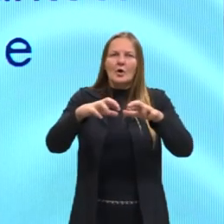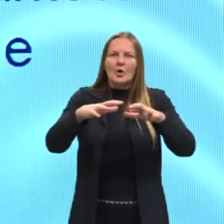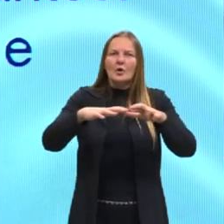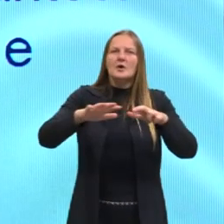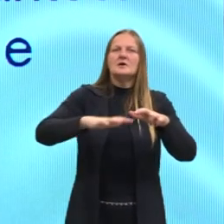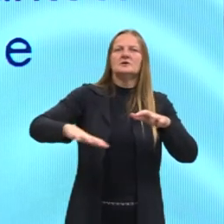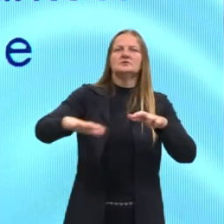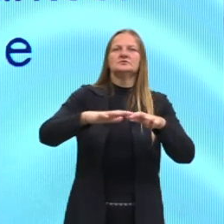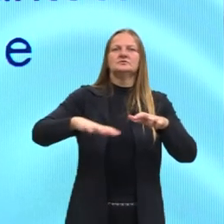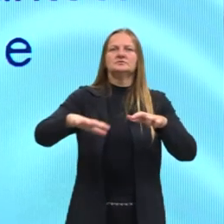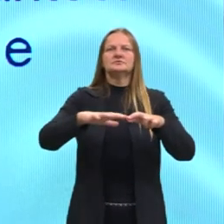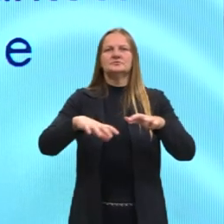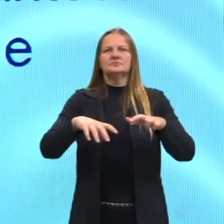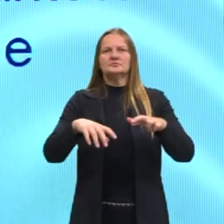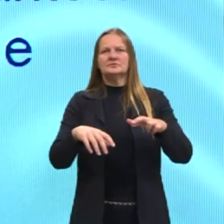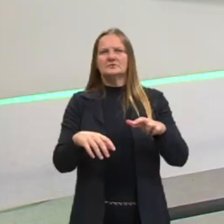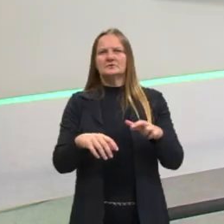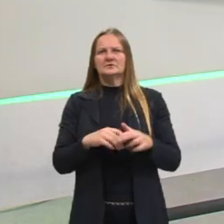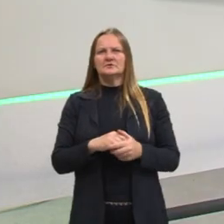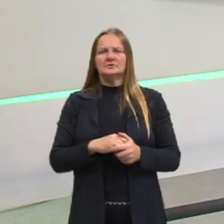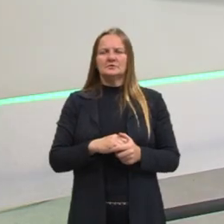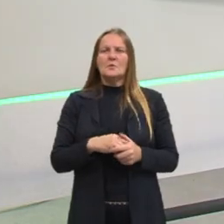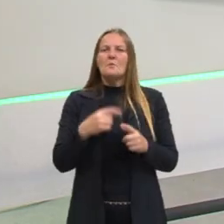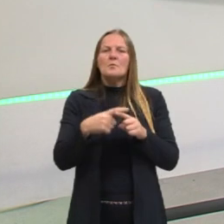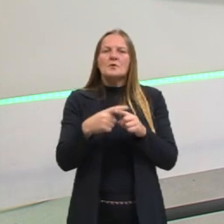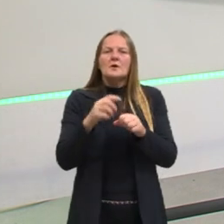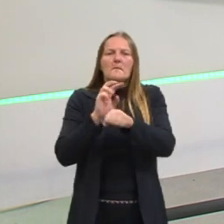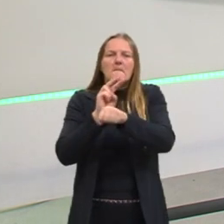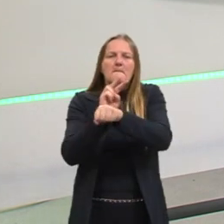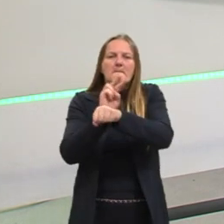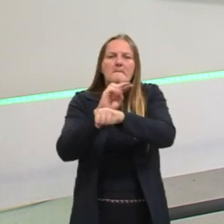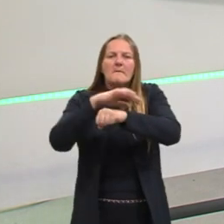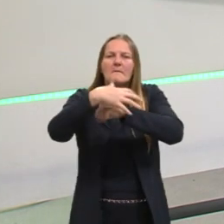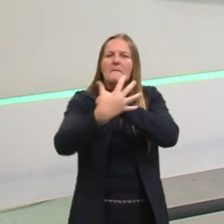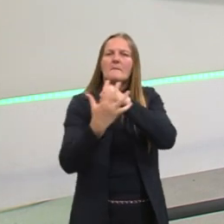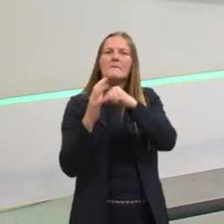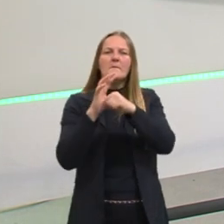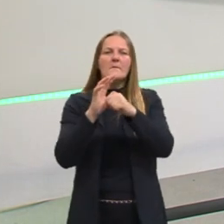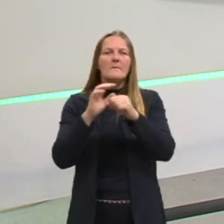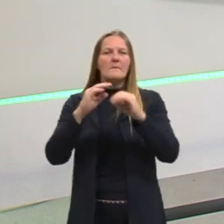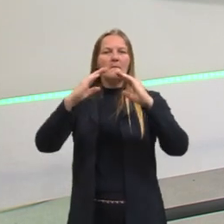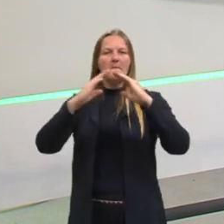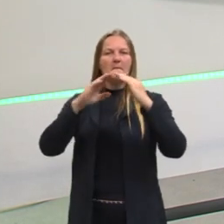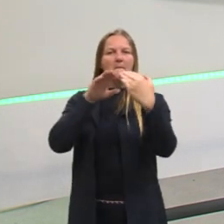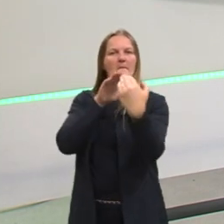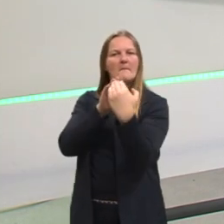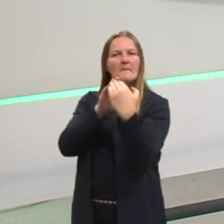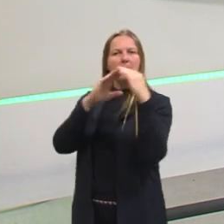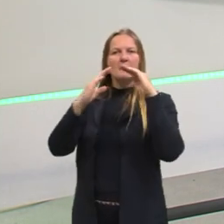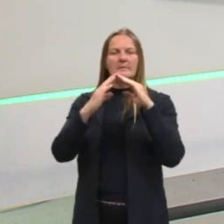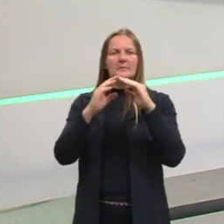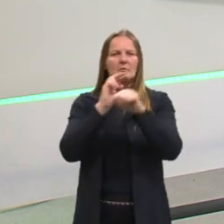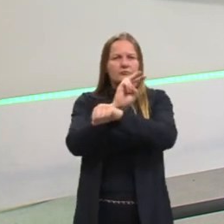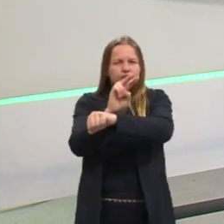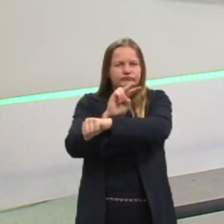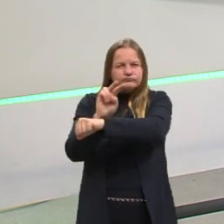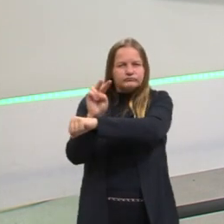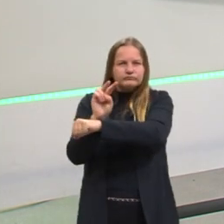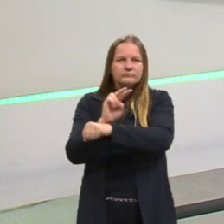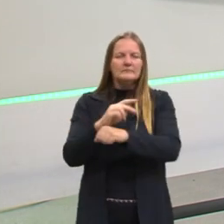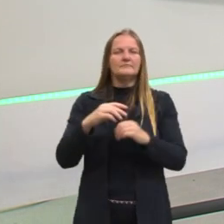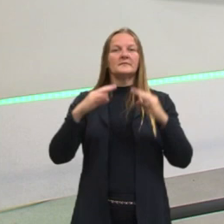região deles é justamente na ideia de proteger essas piranhas lembramos que as pirâmides